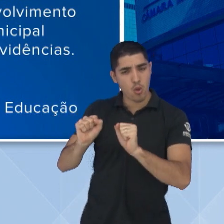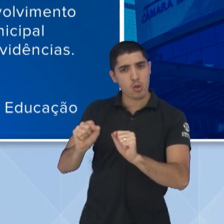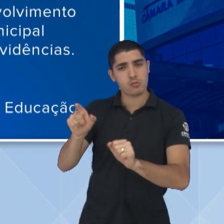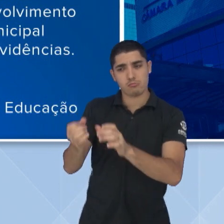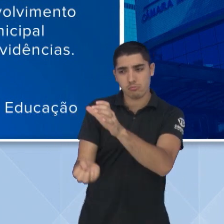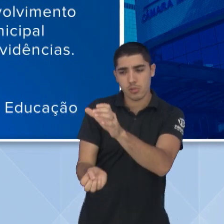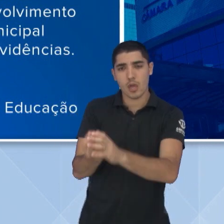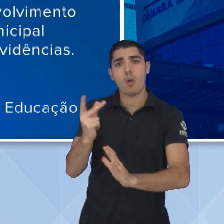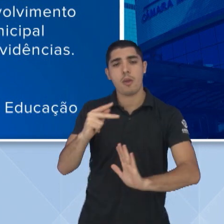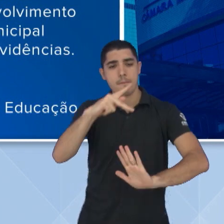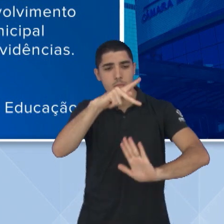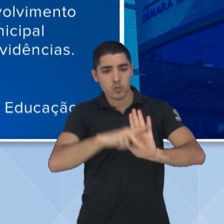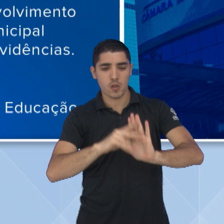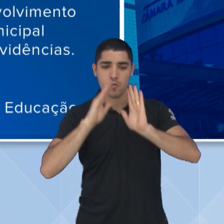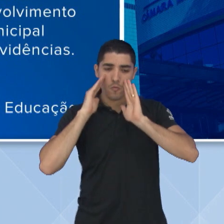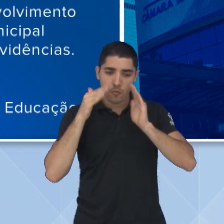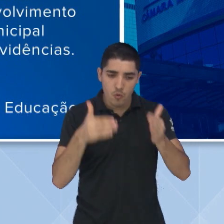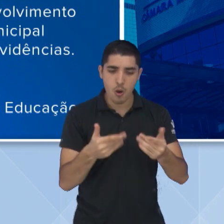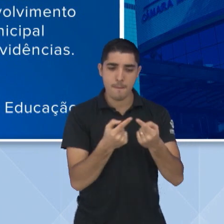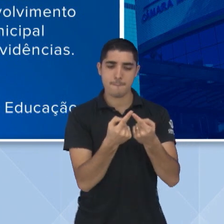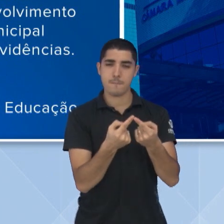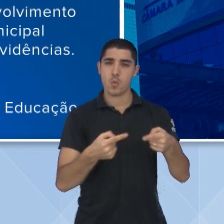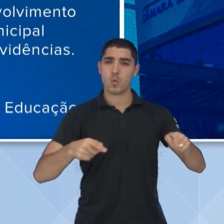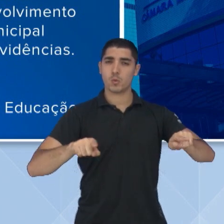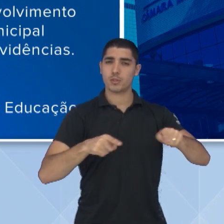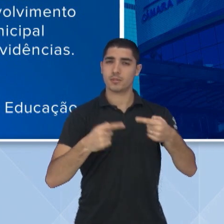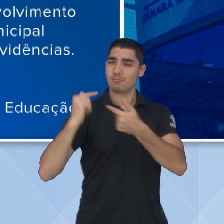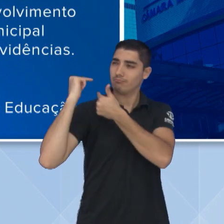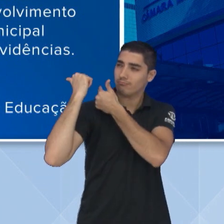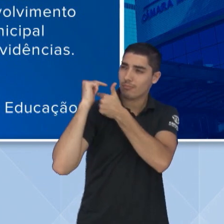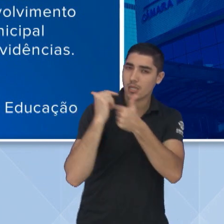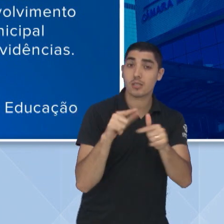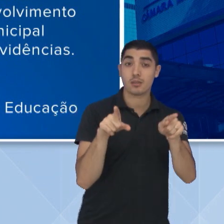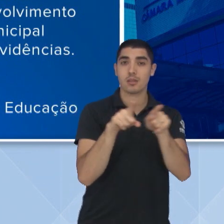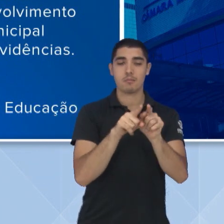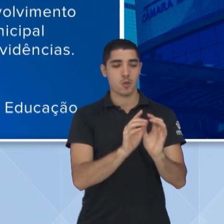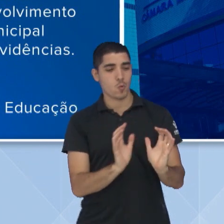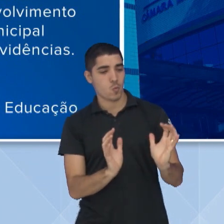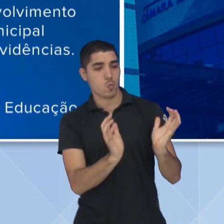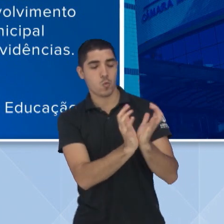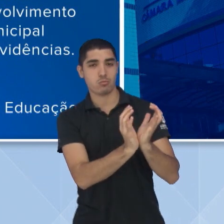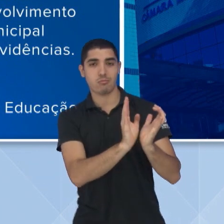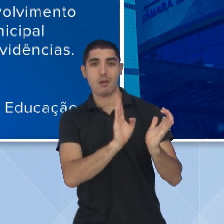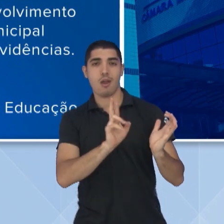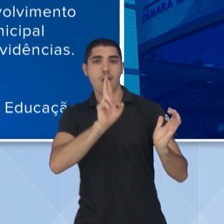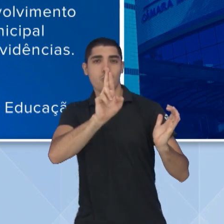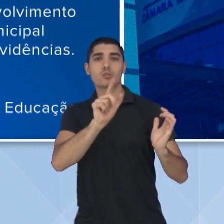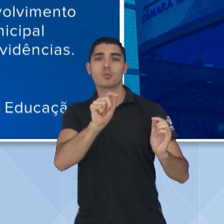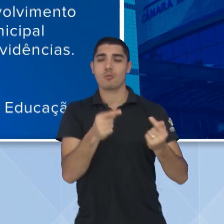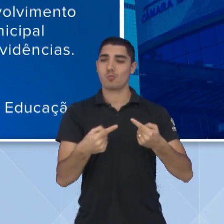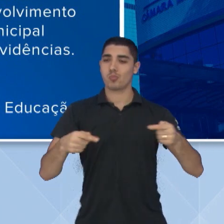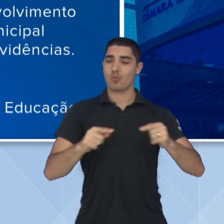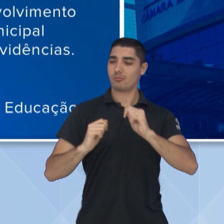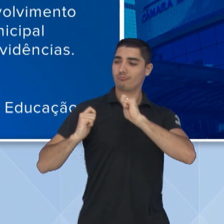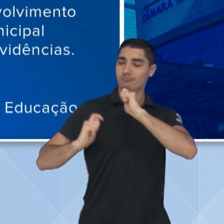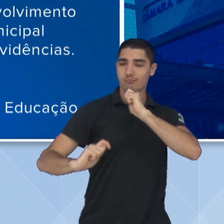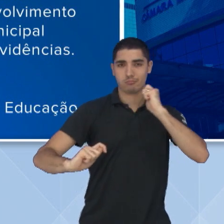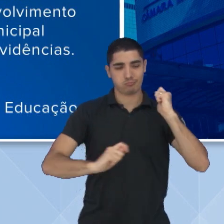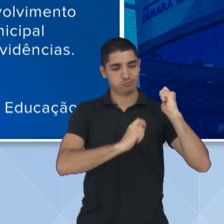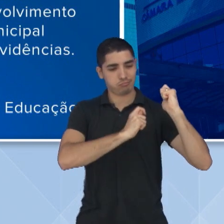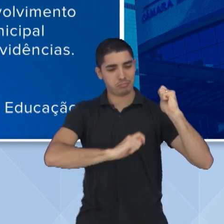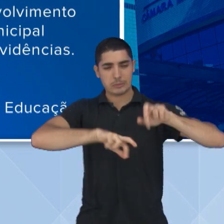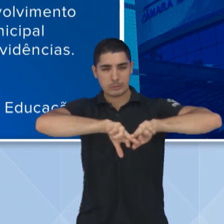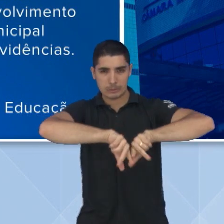programa de música clássica e orquestras comunitárias para a difusão dessa arte musical e o